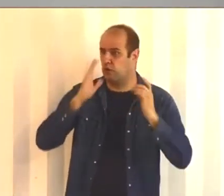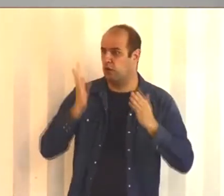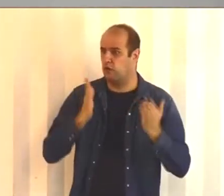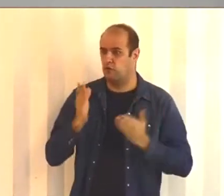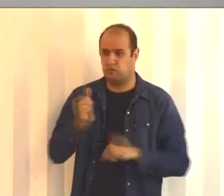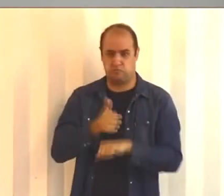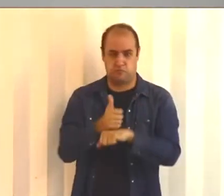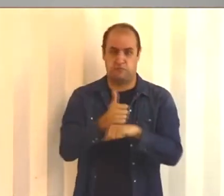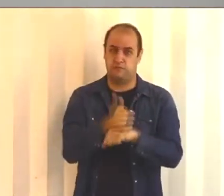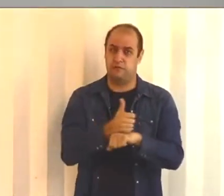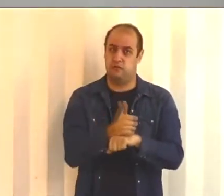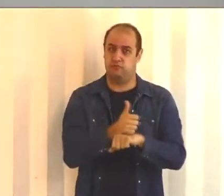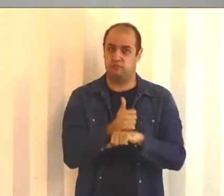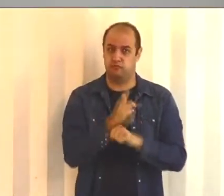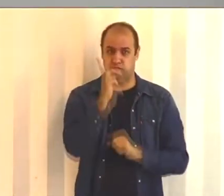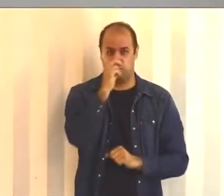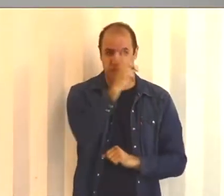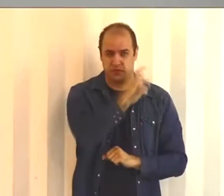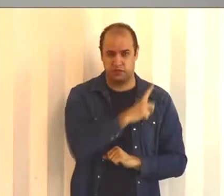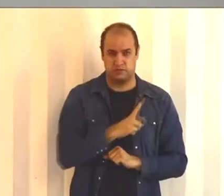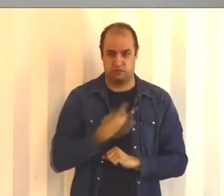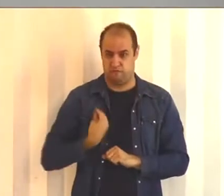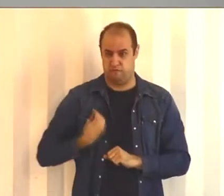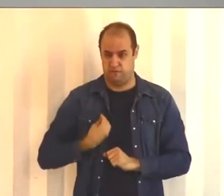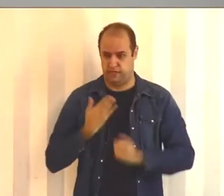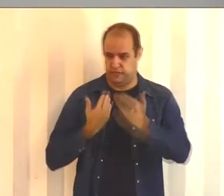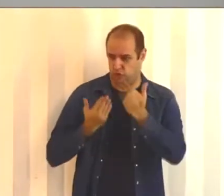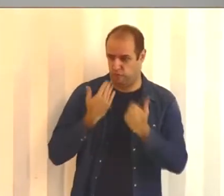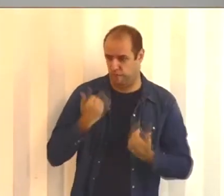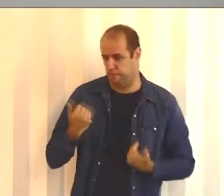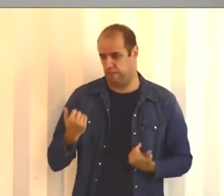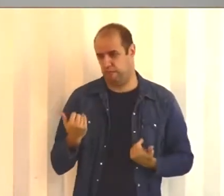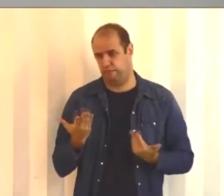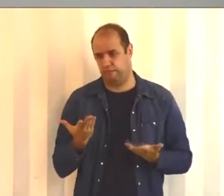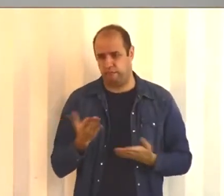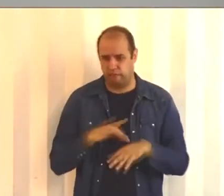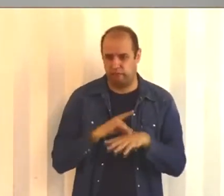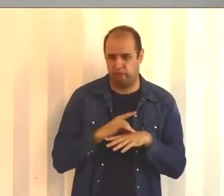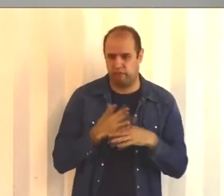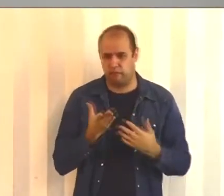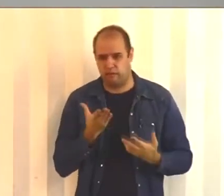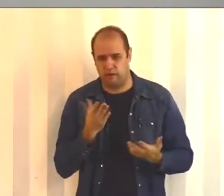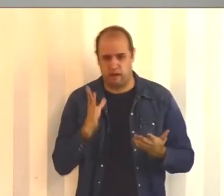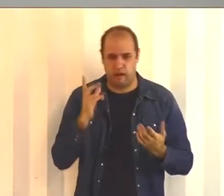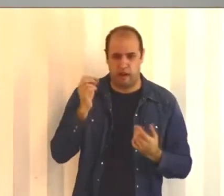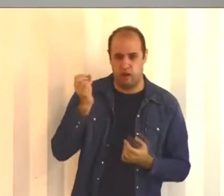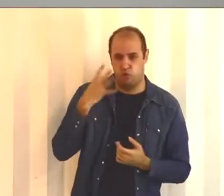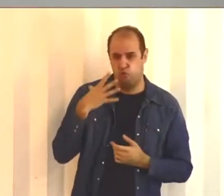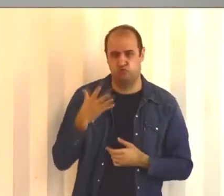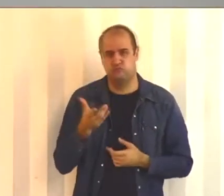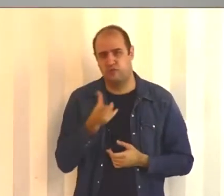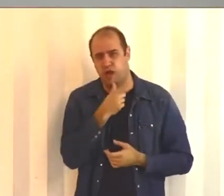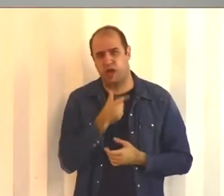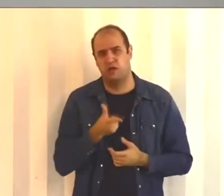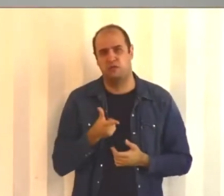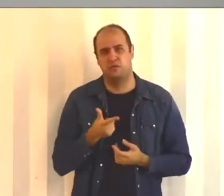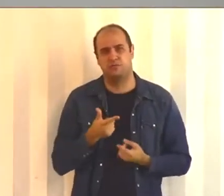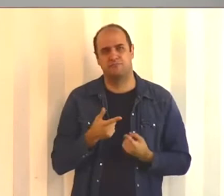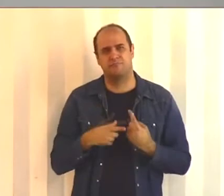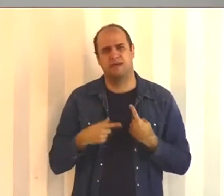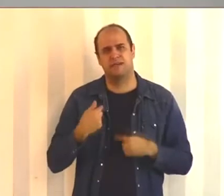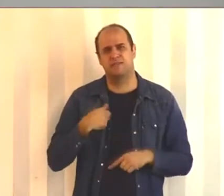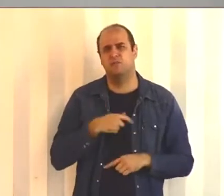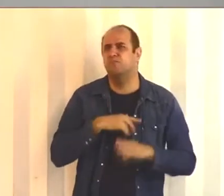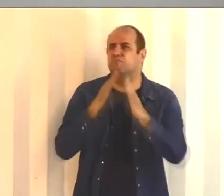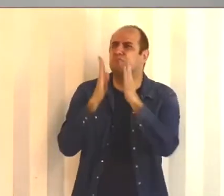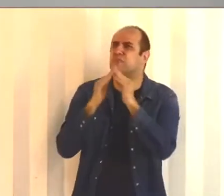com suas profissões, com sua subsistência, mas eu não posso deixar de